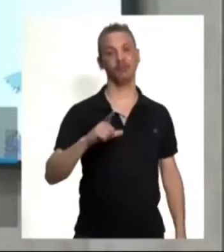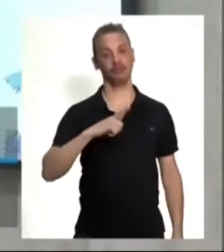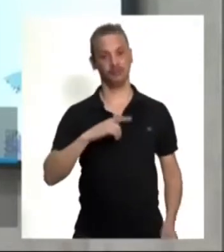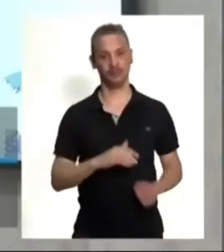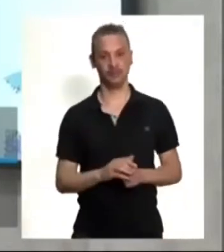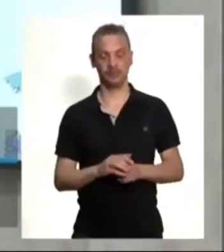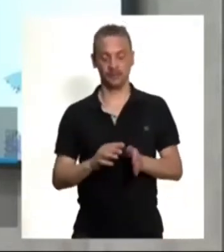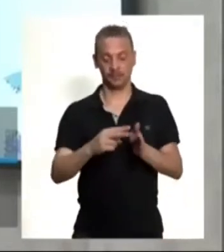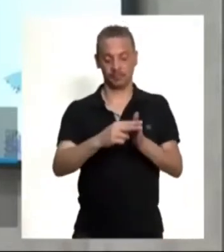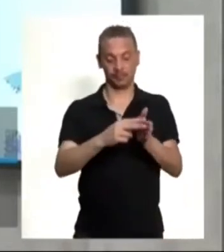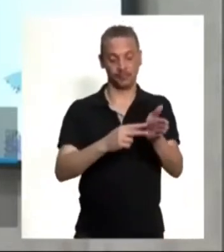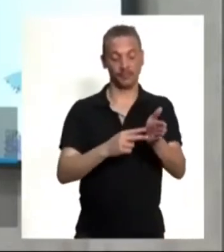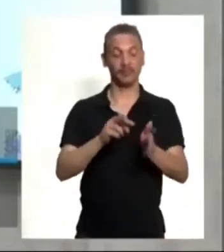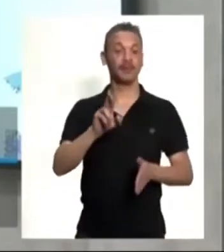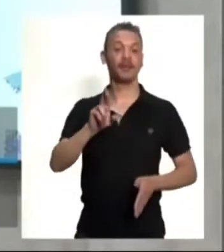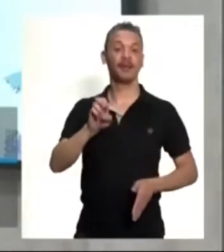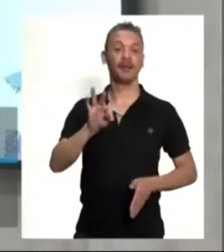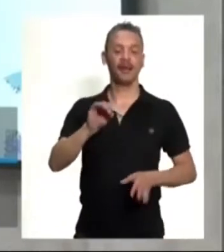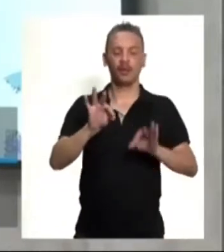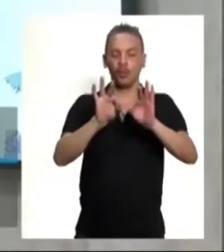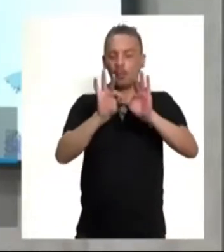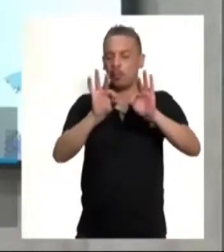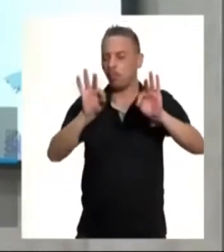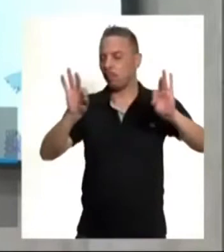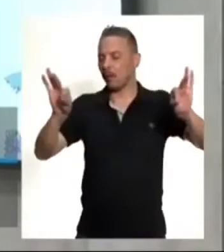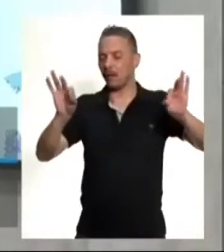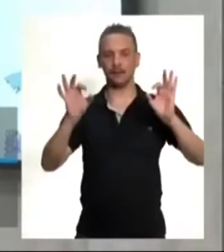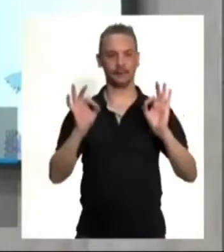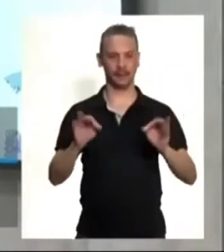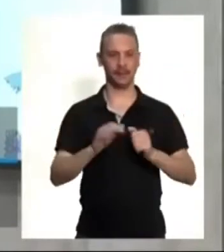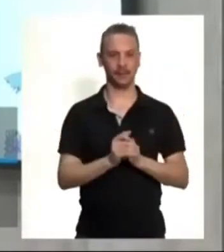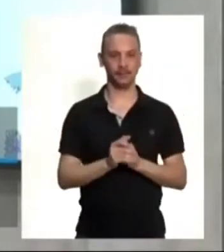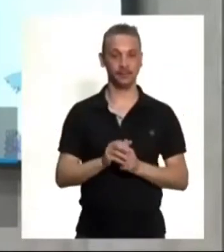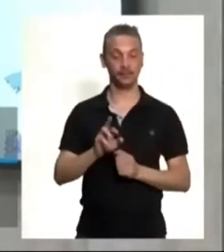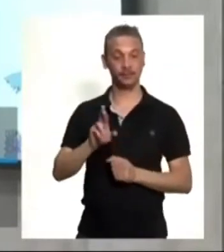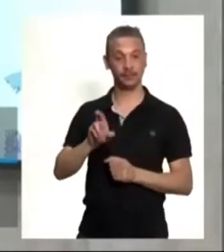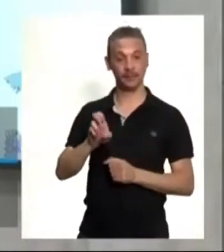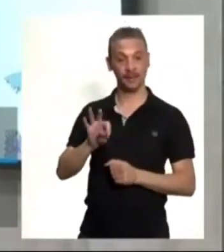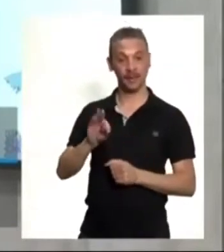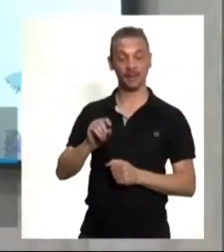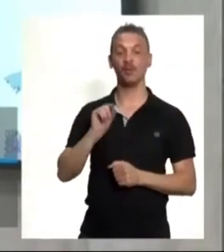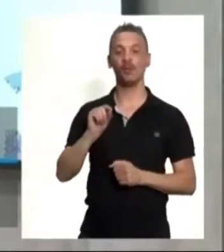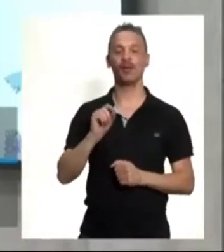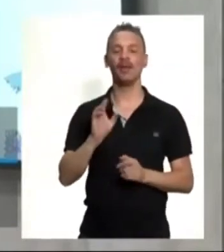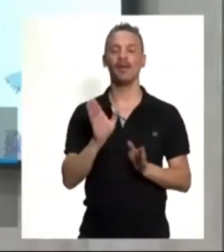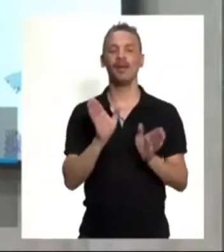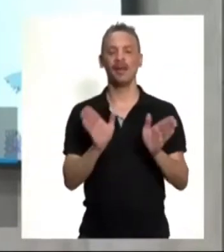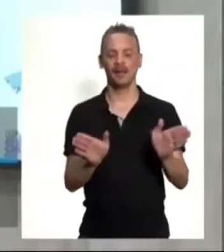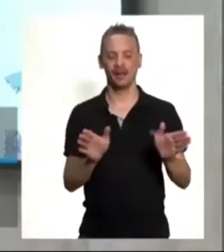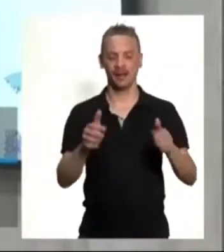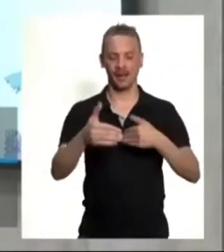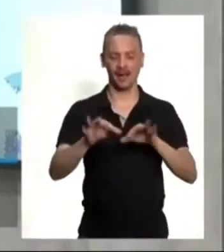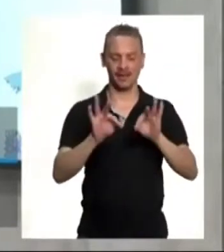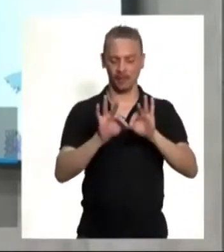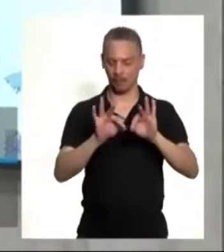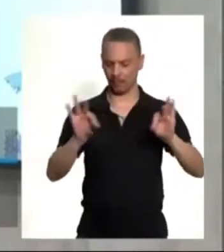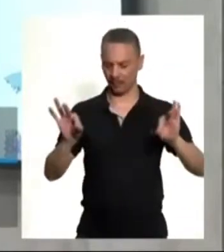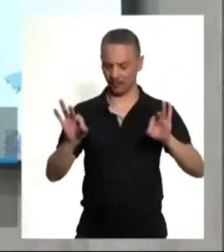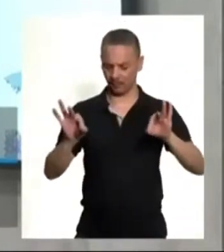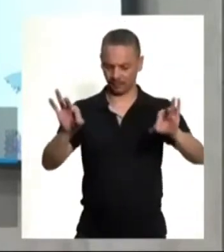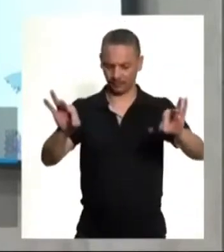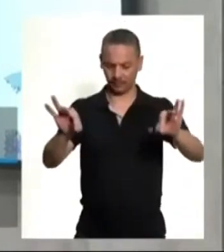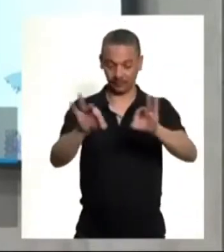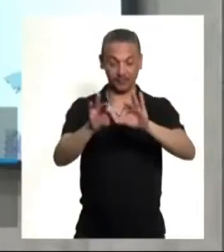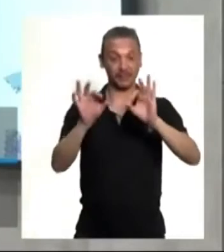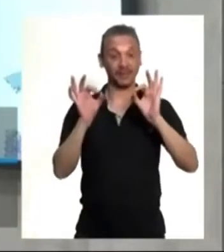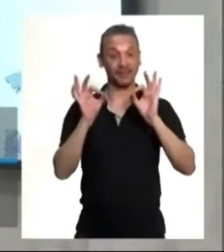oblíquo. Aí você fala, tá bom, Fredão, o que é um prisma reto? Entre nós, é uma caixa reta. É uma caixa reta, é